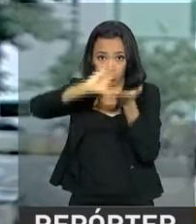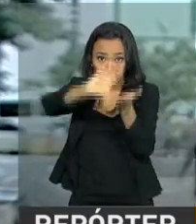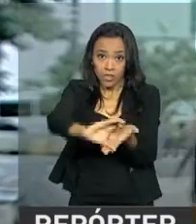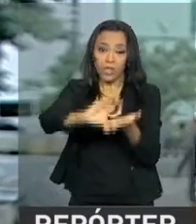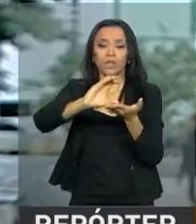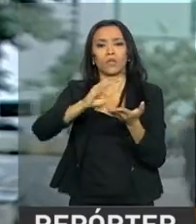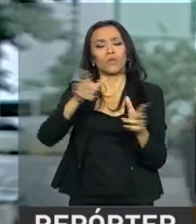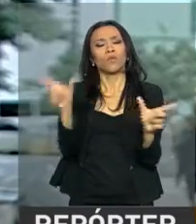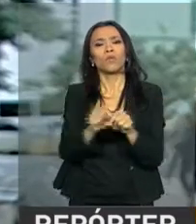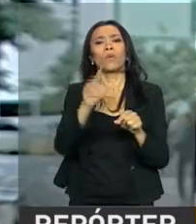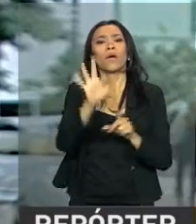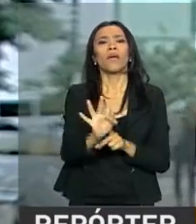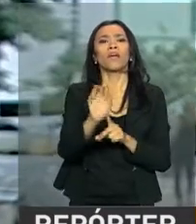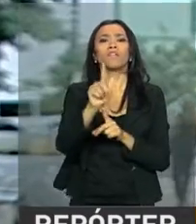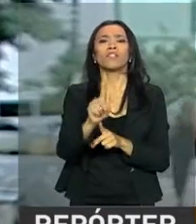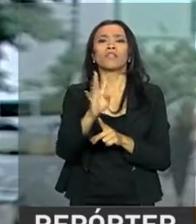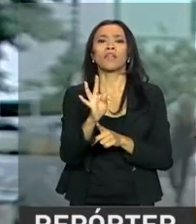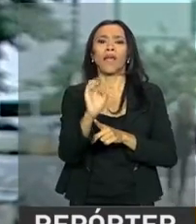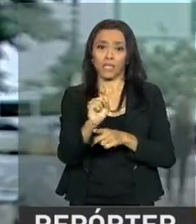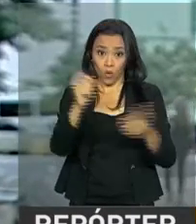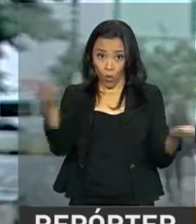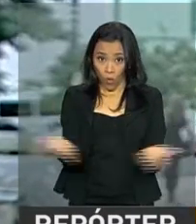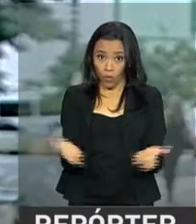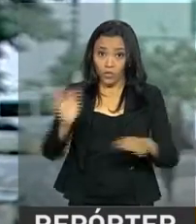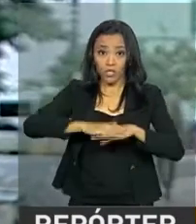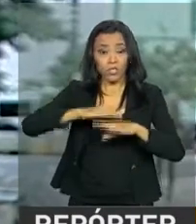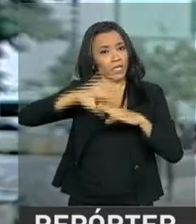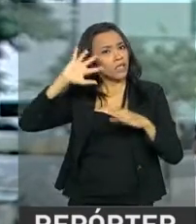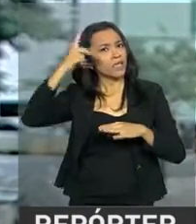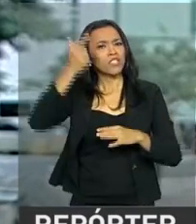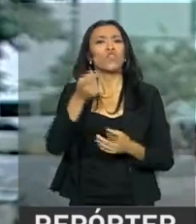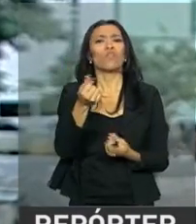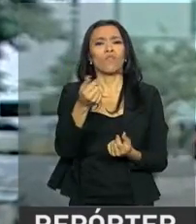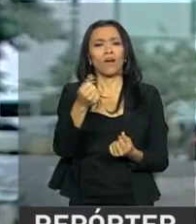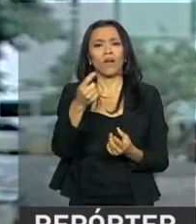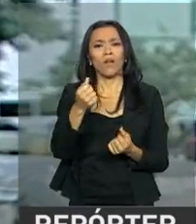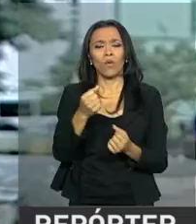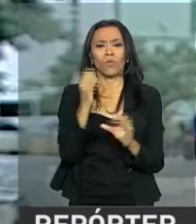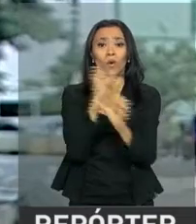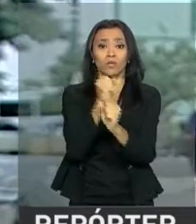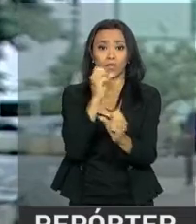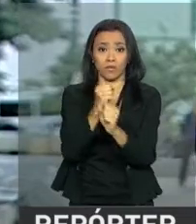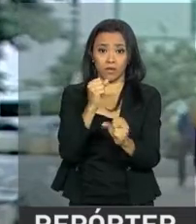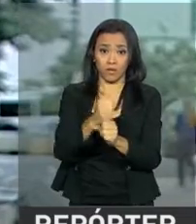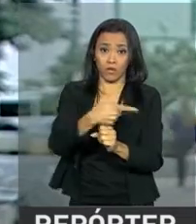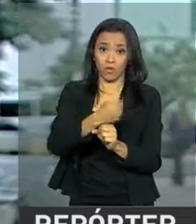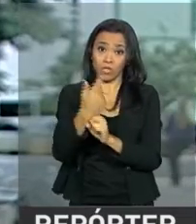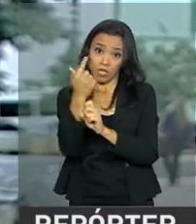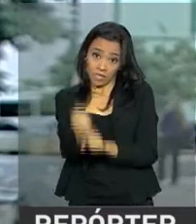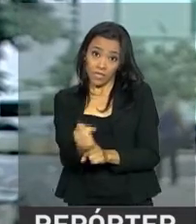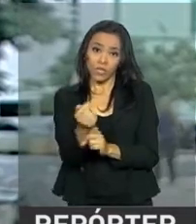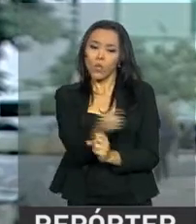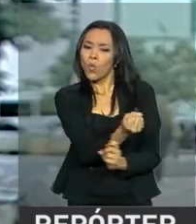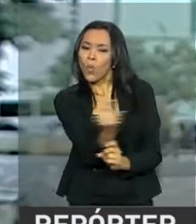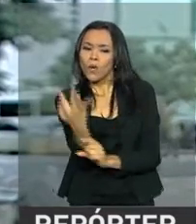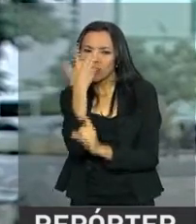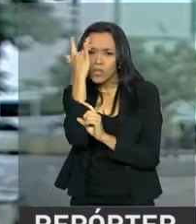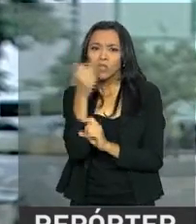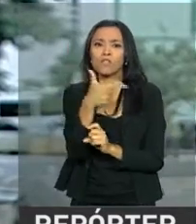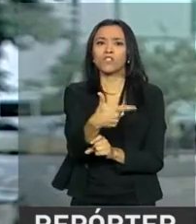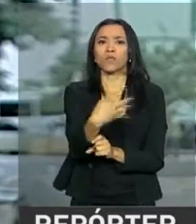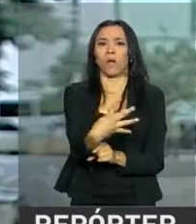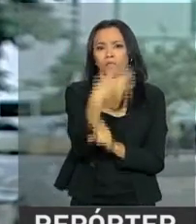devem decidir hoje o valor para o orçamento de 2017. O conselho é formado por 24